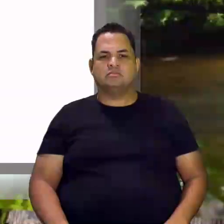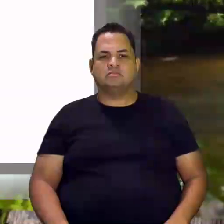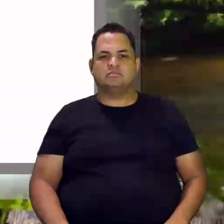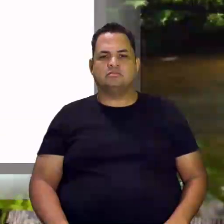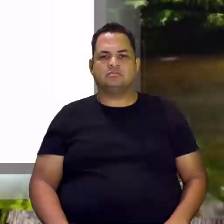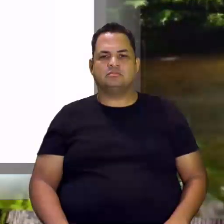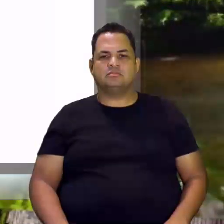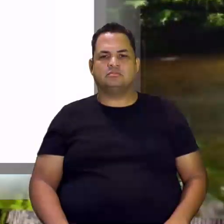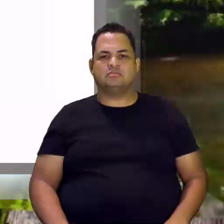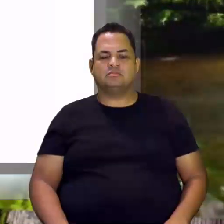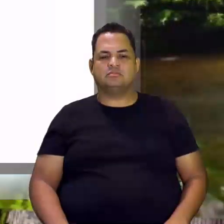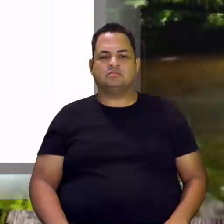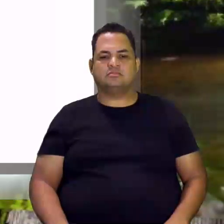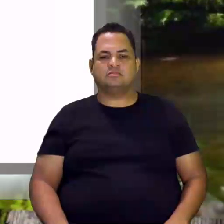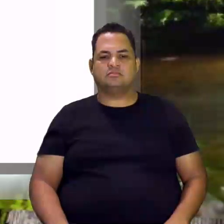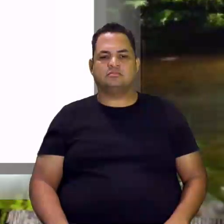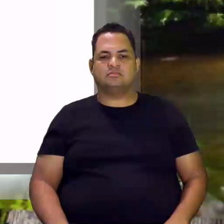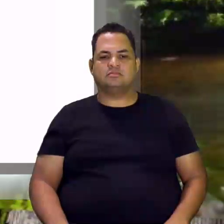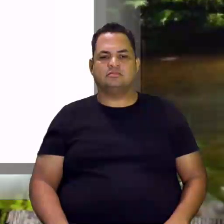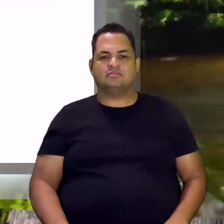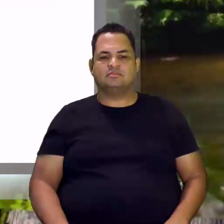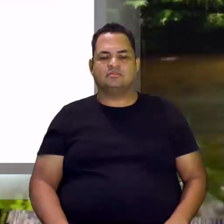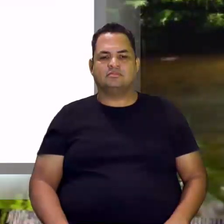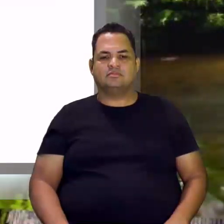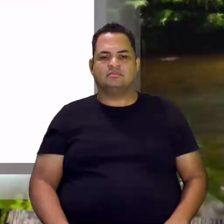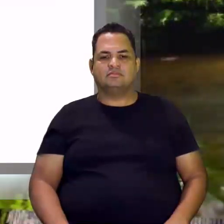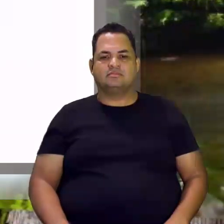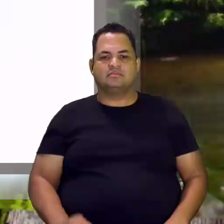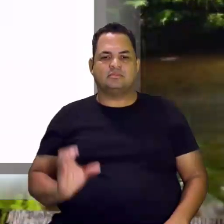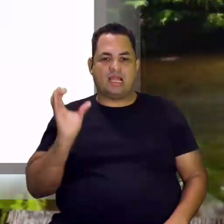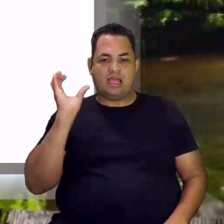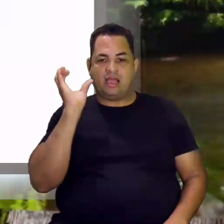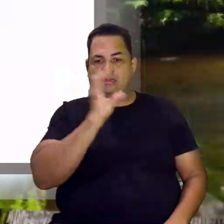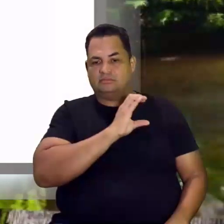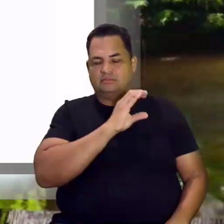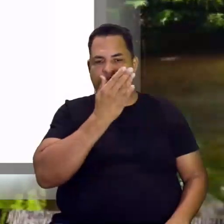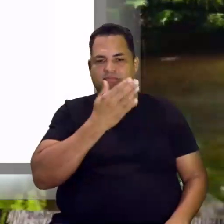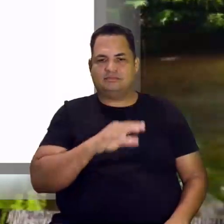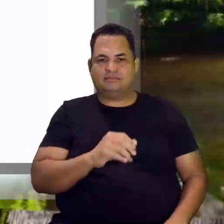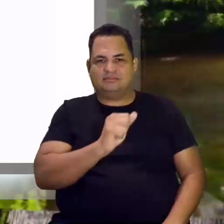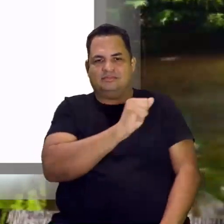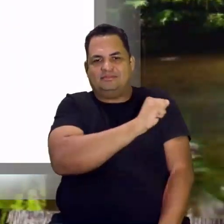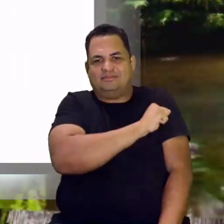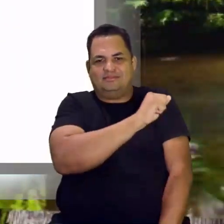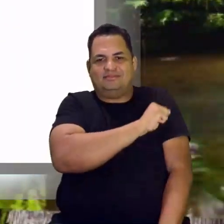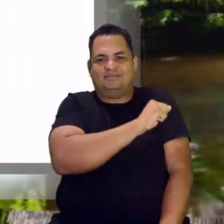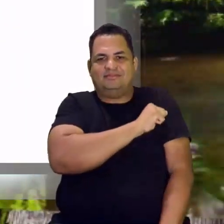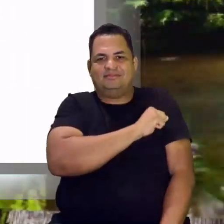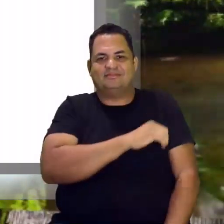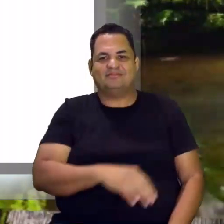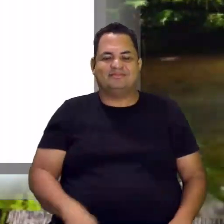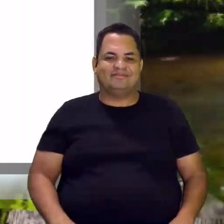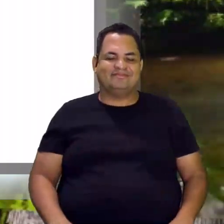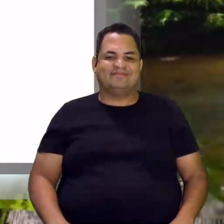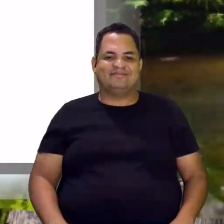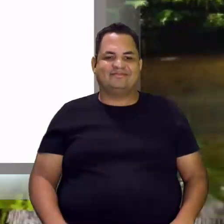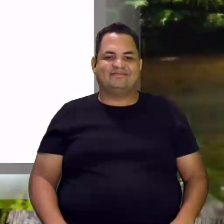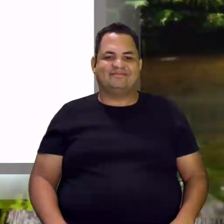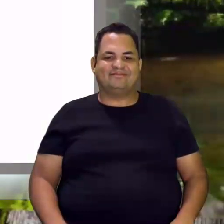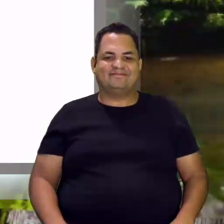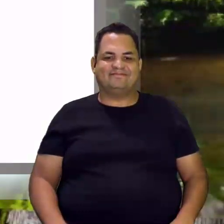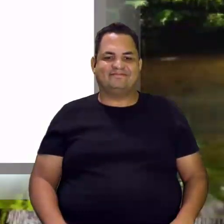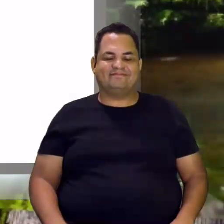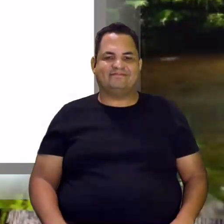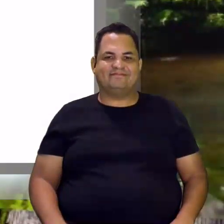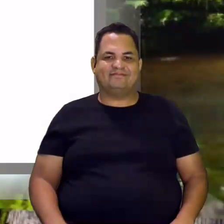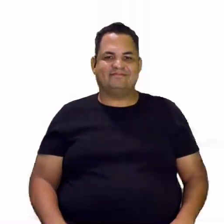Sabe aquele coisa assim, ó? Pum, é um pulo, é flash, né? Vocês são assim, alunos tops. Vamos lá?